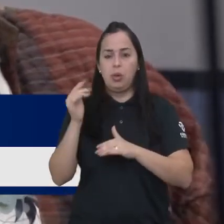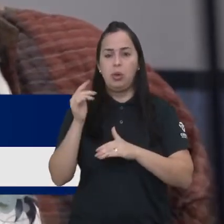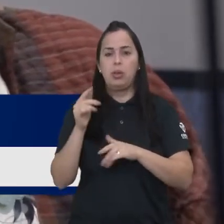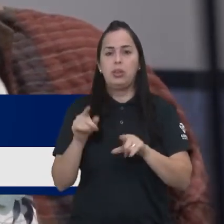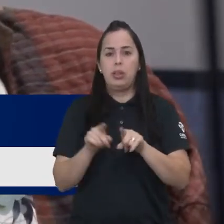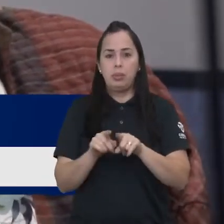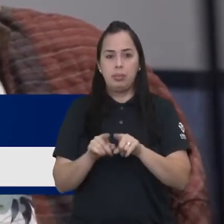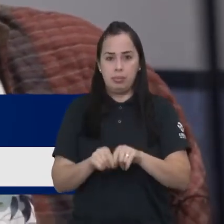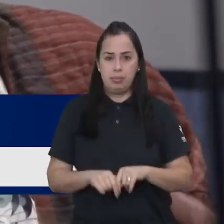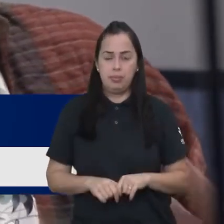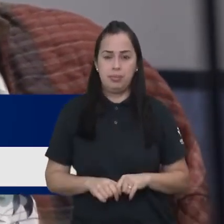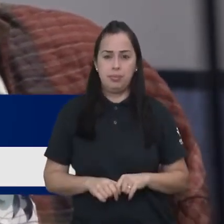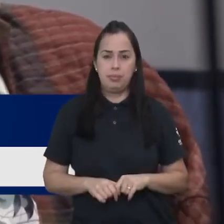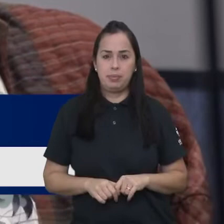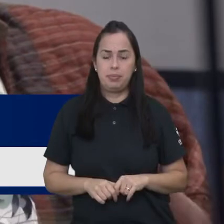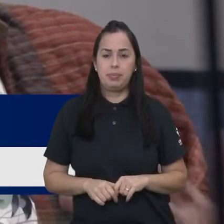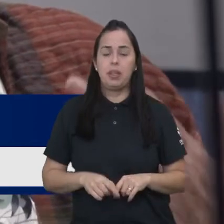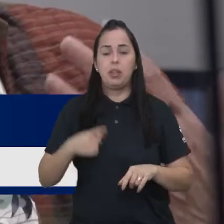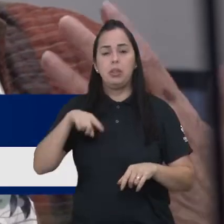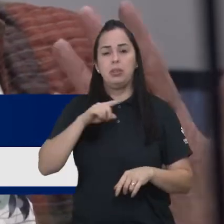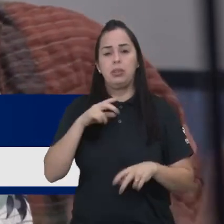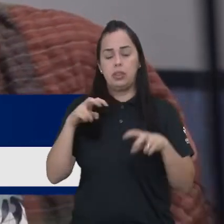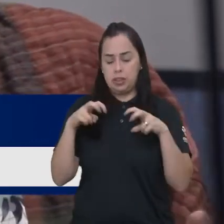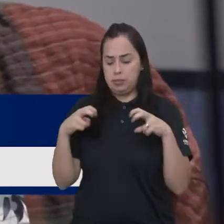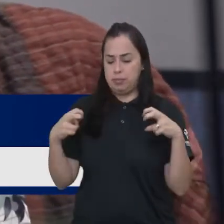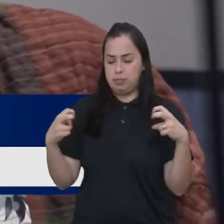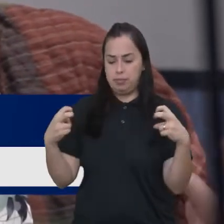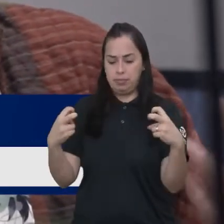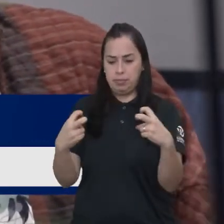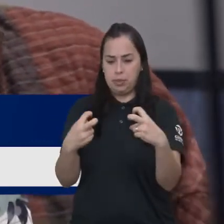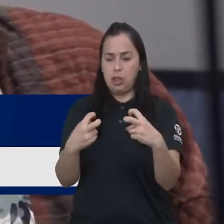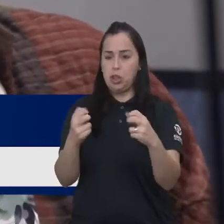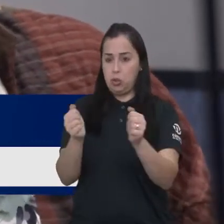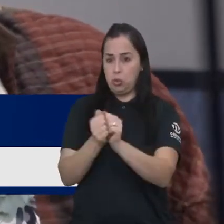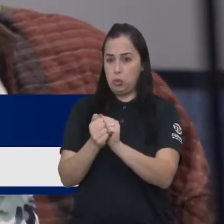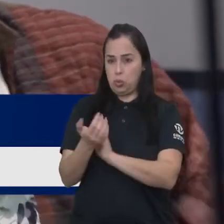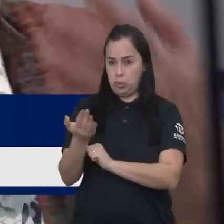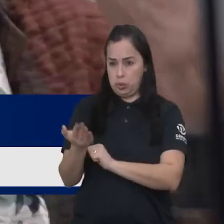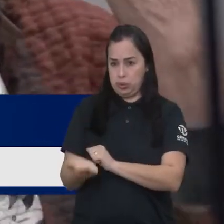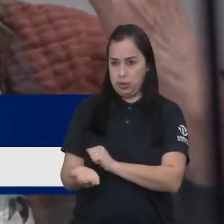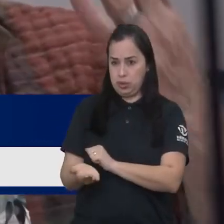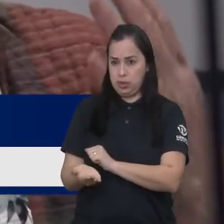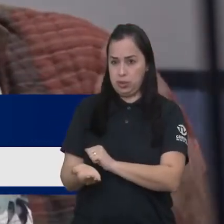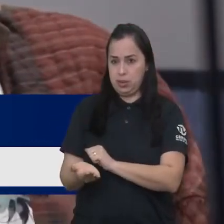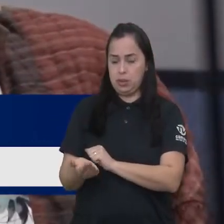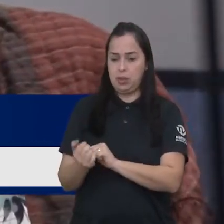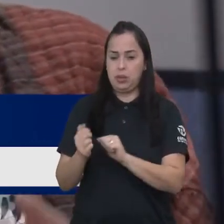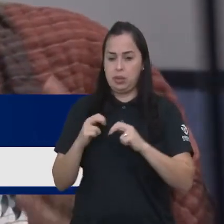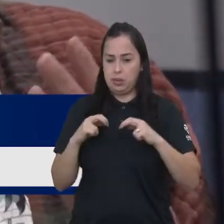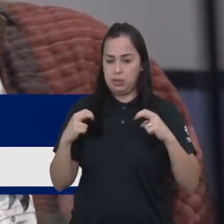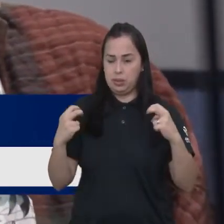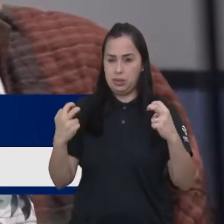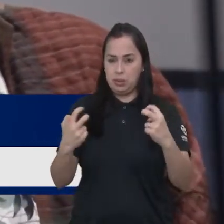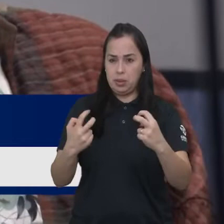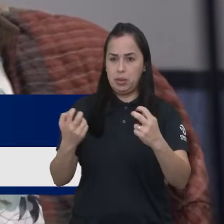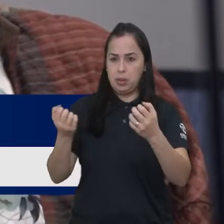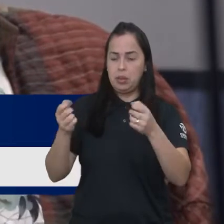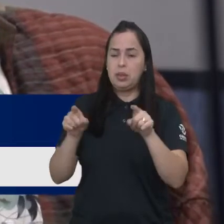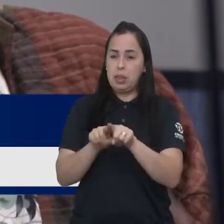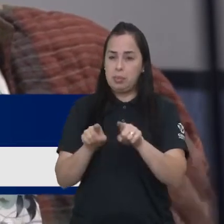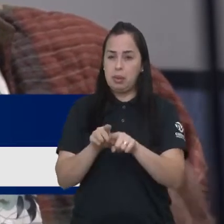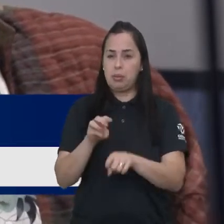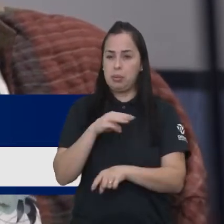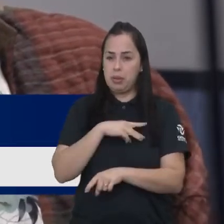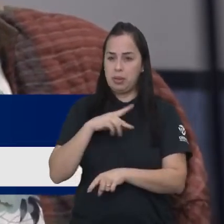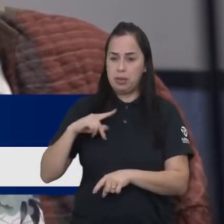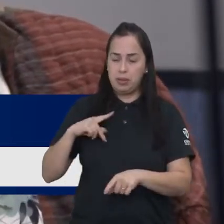para outras vias. Então, a gente tinha que sentar junto com o senhor, dando a luz para a gente, sentar com o